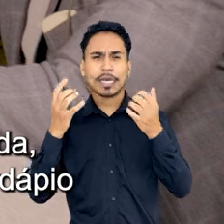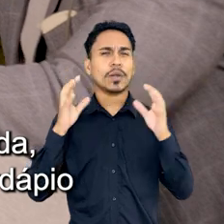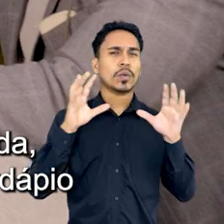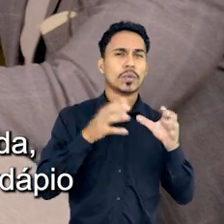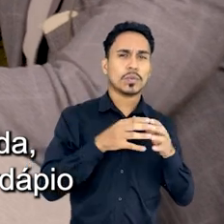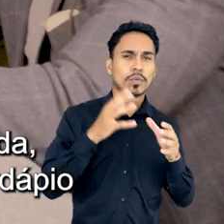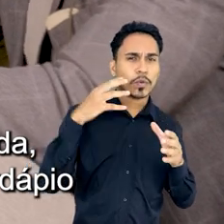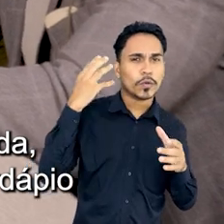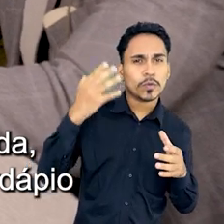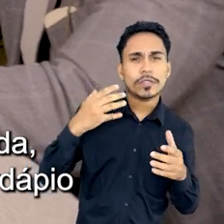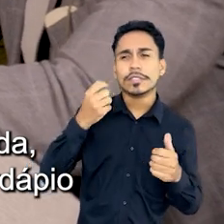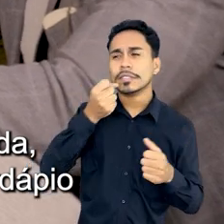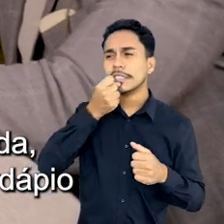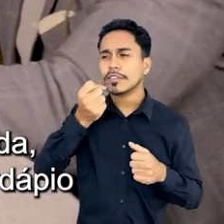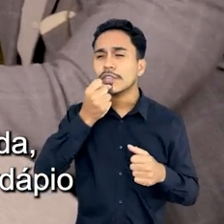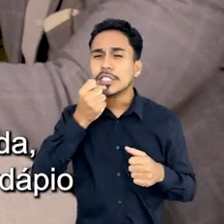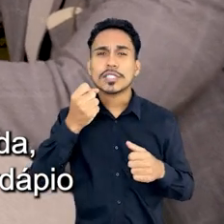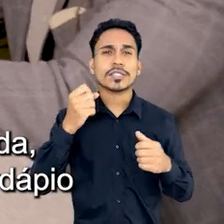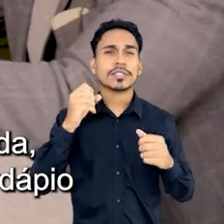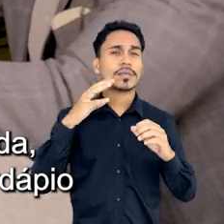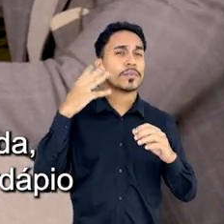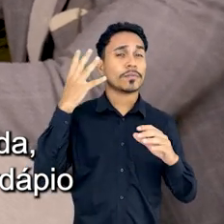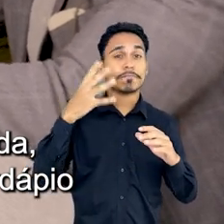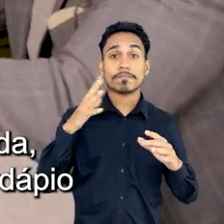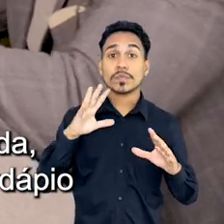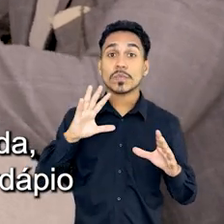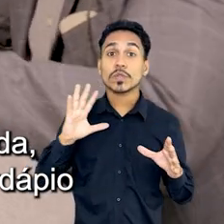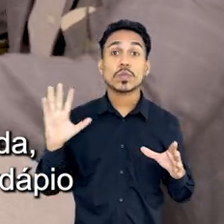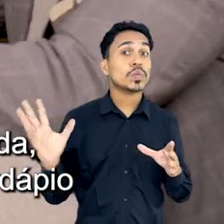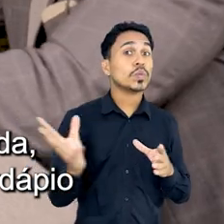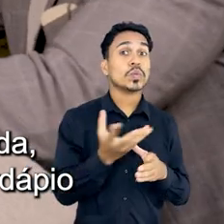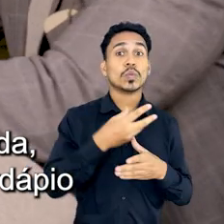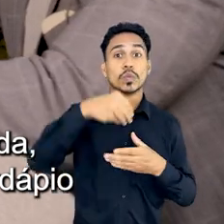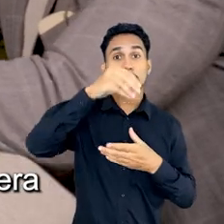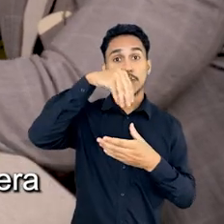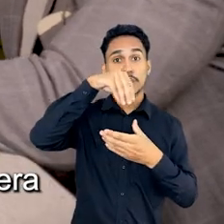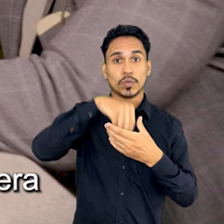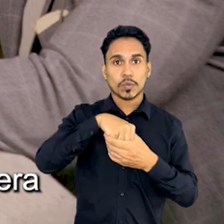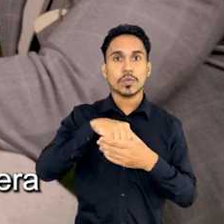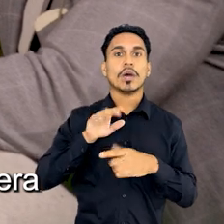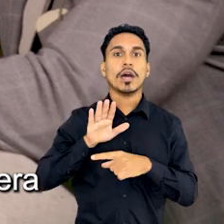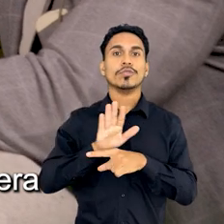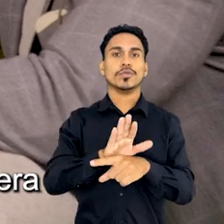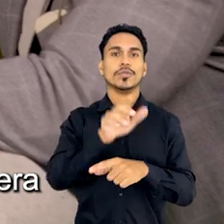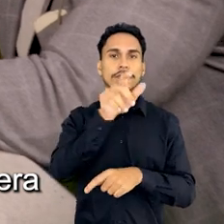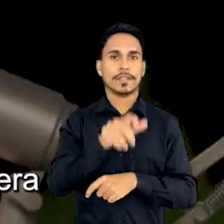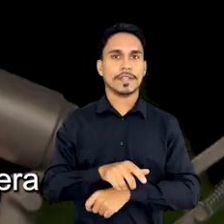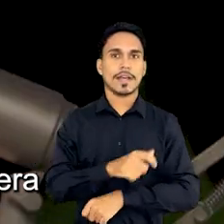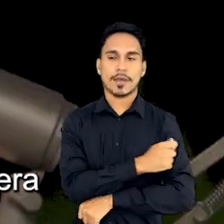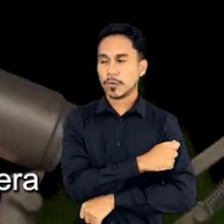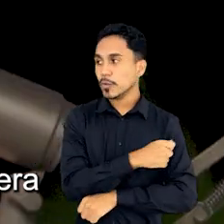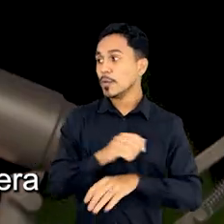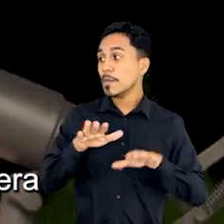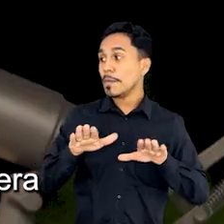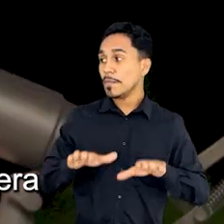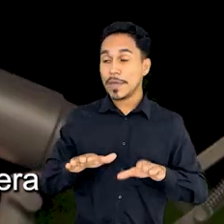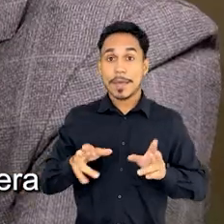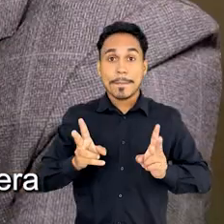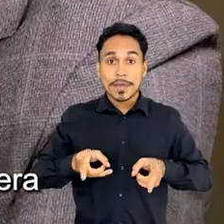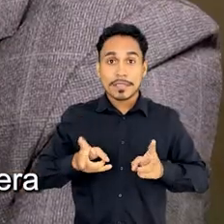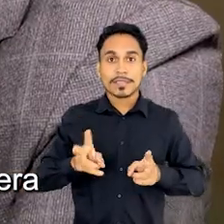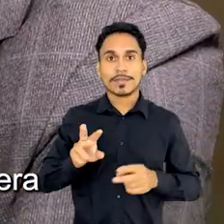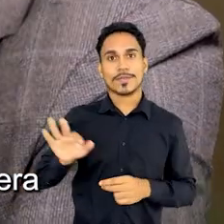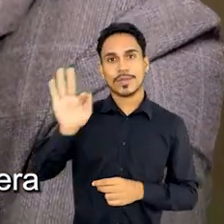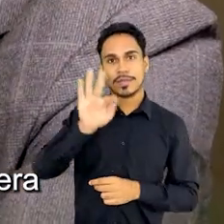do grupo de música e da acolhida da expectativa de emprego tudo compõe um cardápio que leva esse aluno a permanecer então é